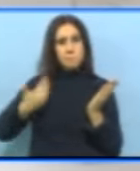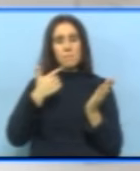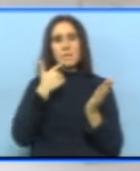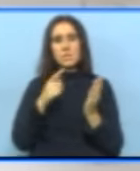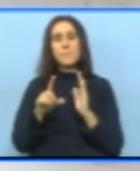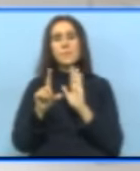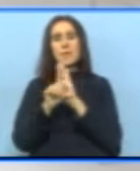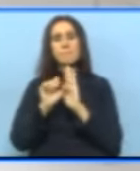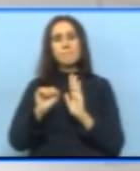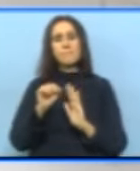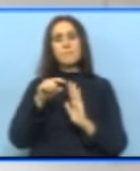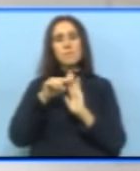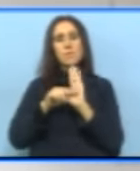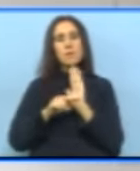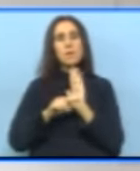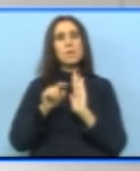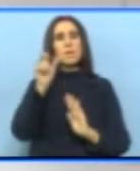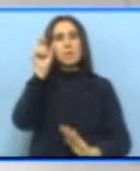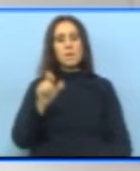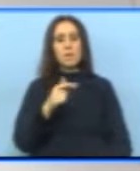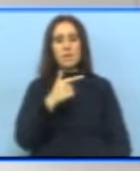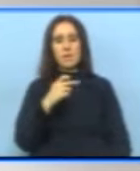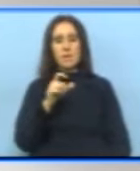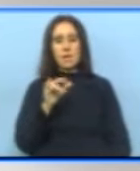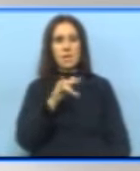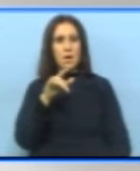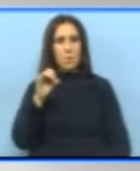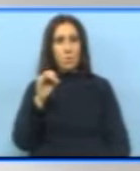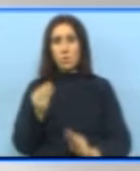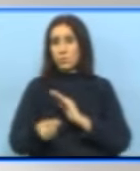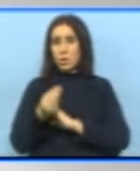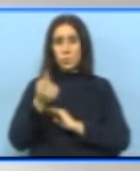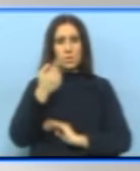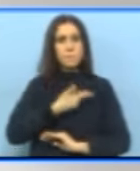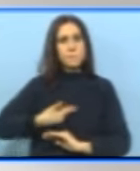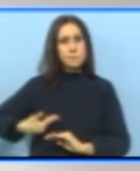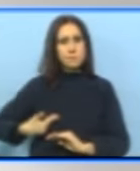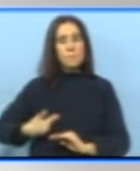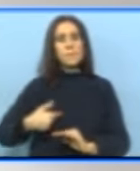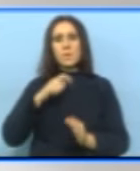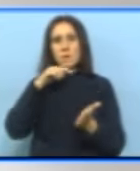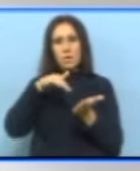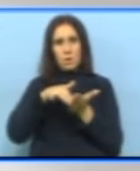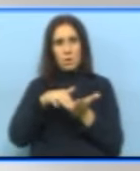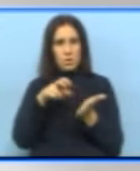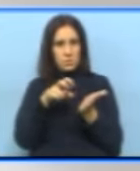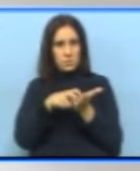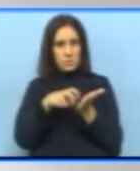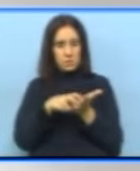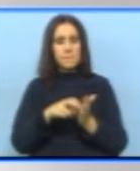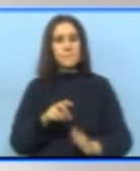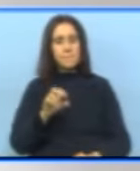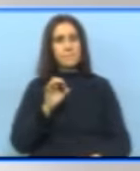de Talião, não é? Não é original, ela é herdeira dos códigos da Assíria, é uma forma de limitar a